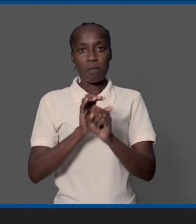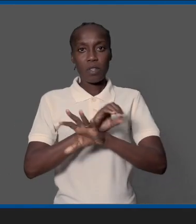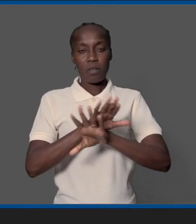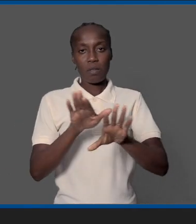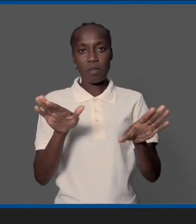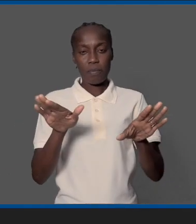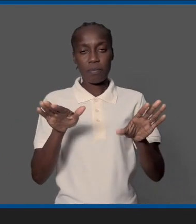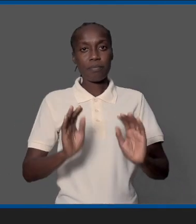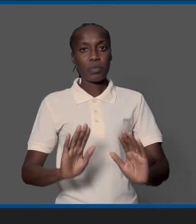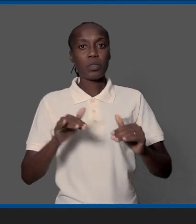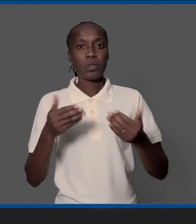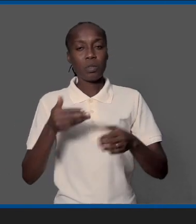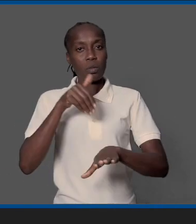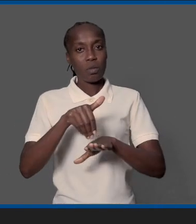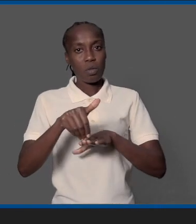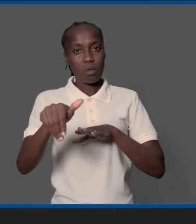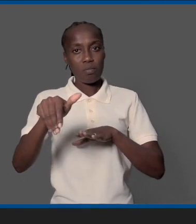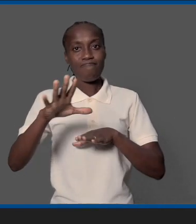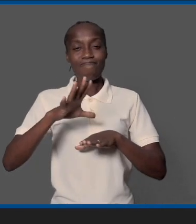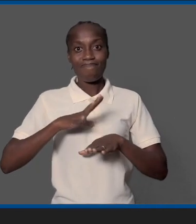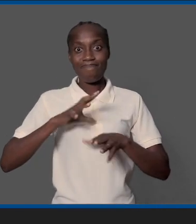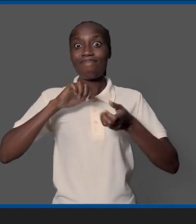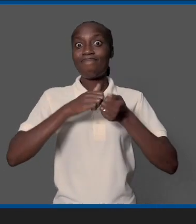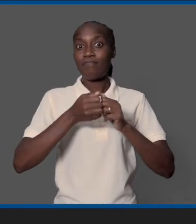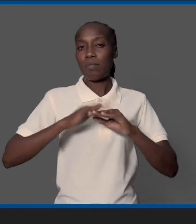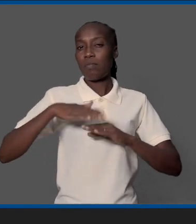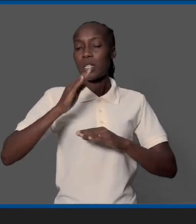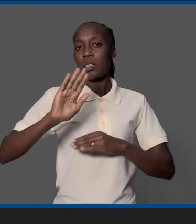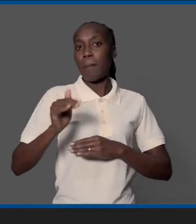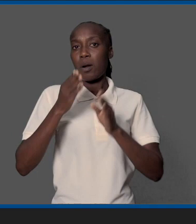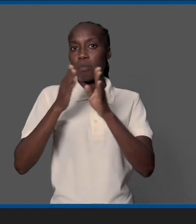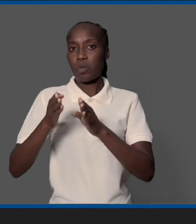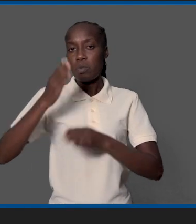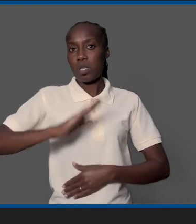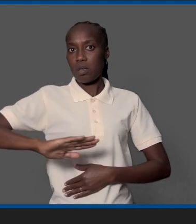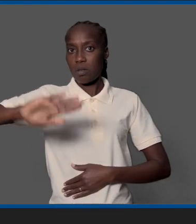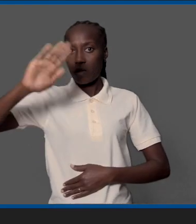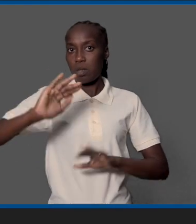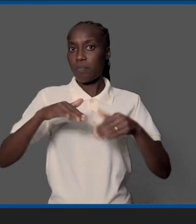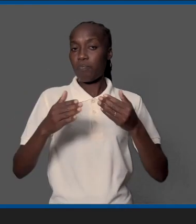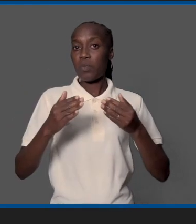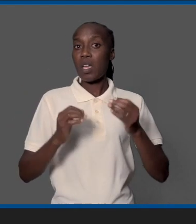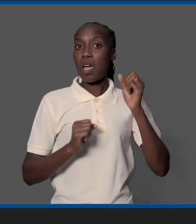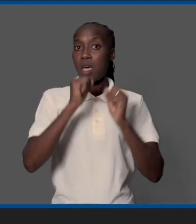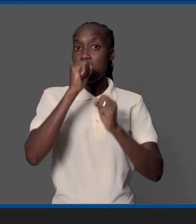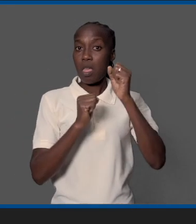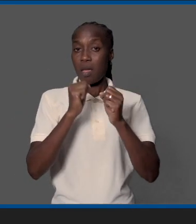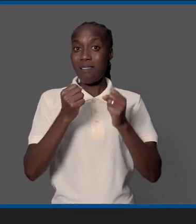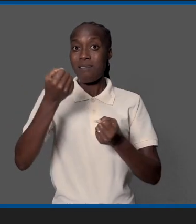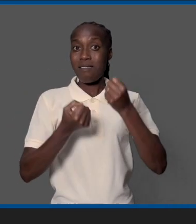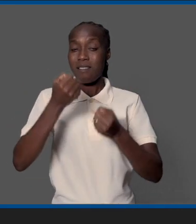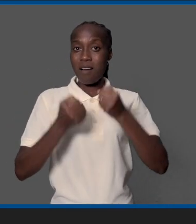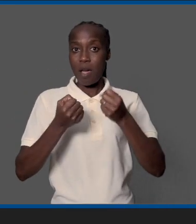A pandemia da Covid-19 continua a trazer prejuízos para os investidores nacionais. A empresa